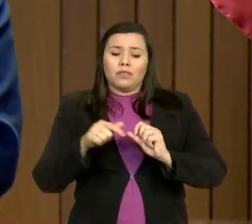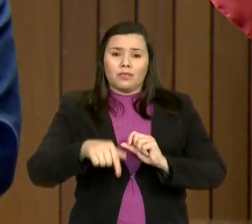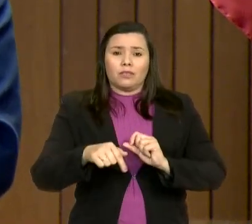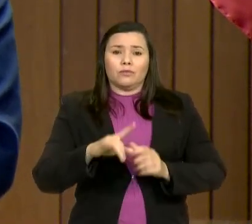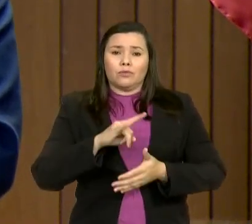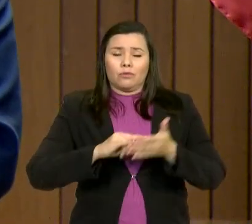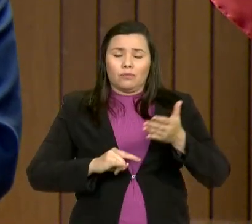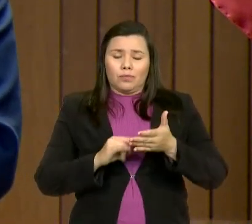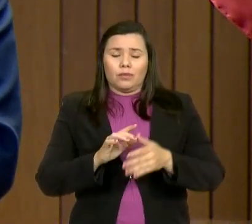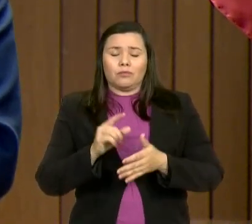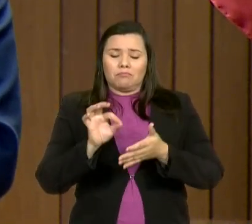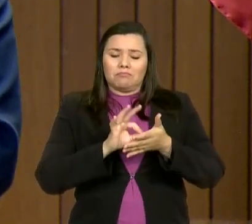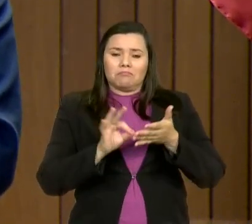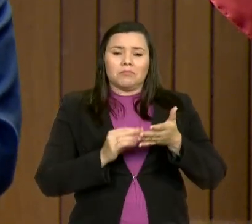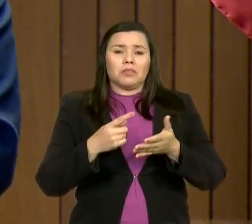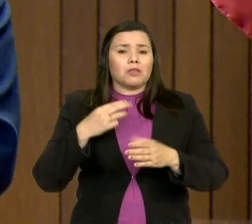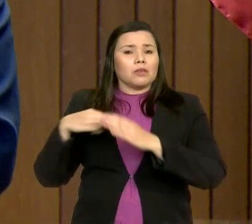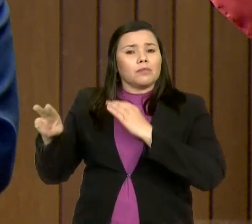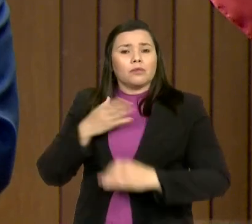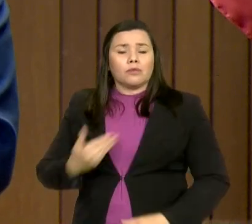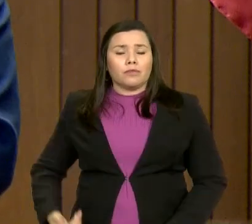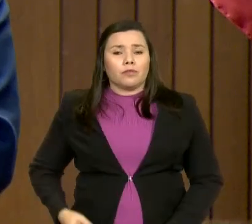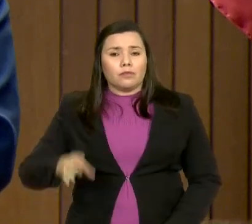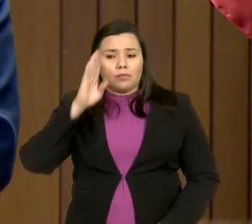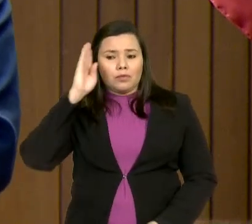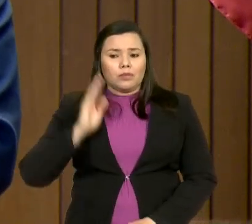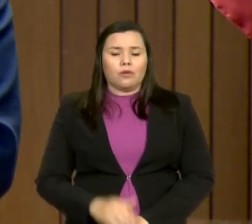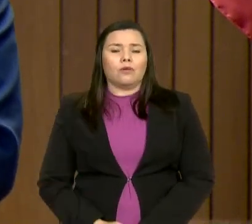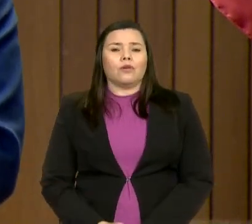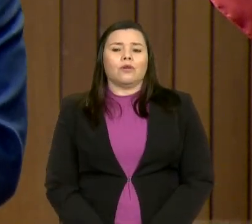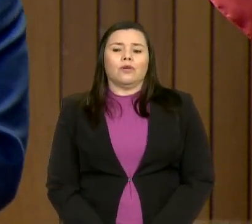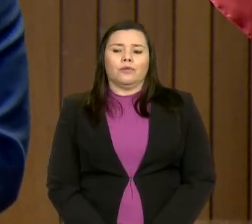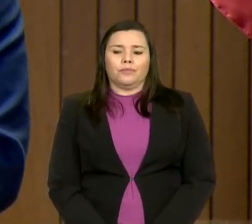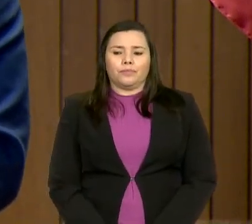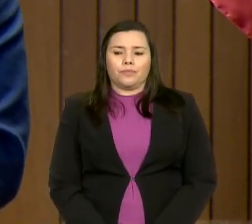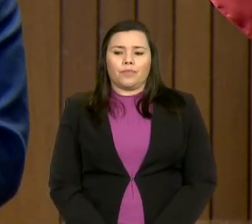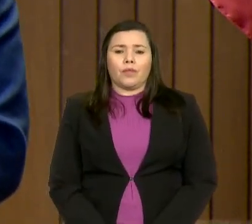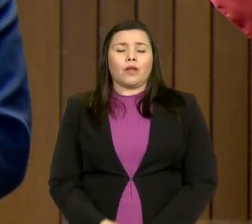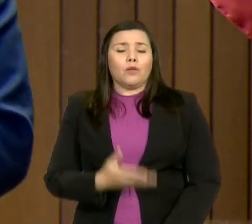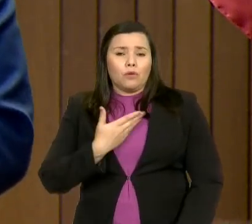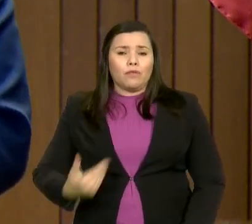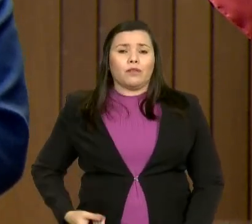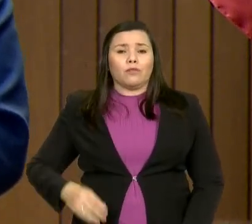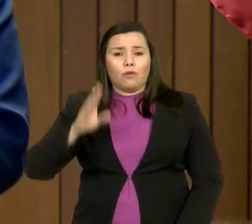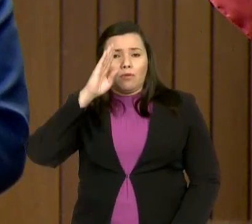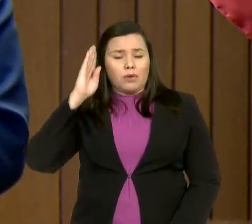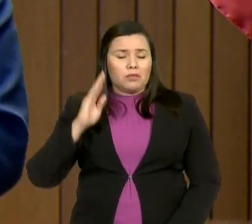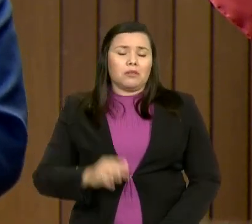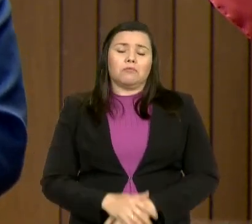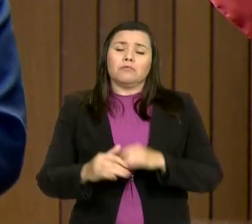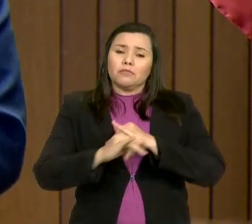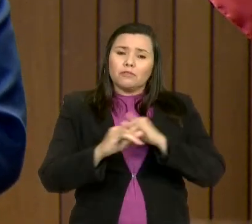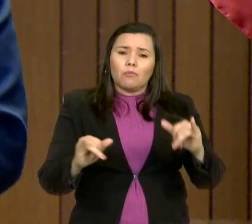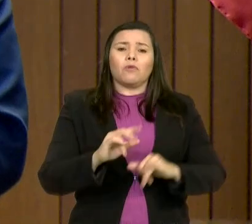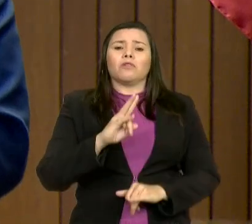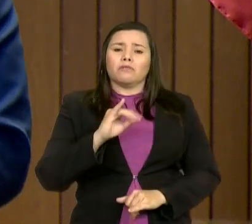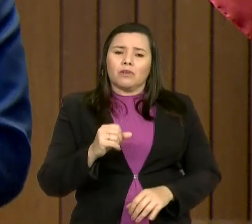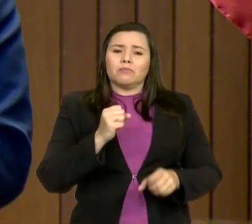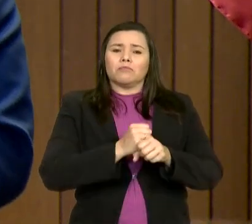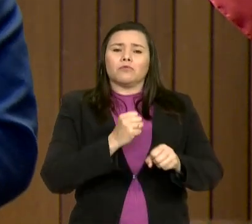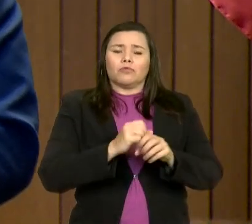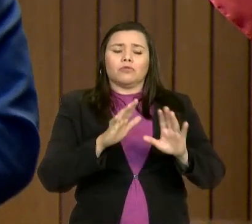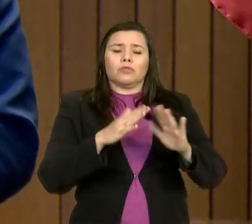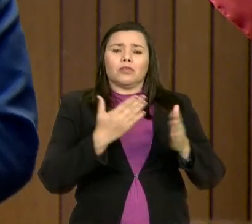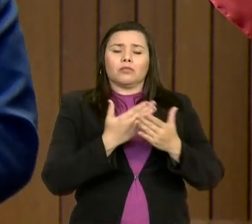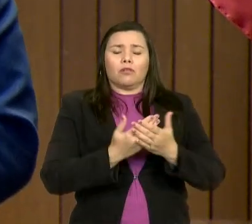governador, prontamente na cidade de Codó, anunciou a instalação da Escola Militar Tiradentes.